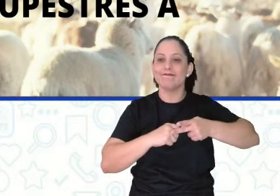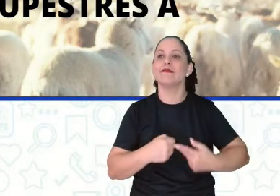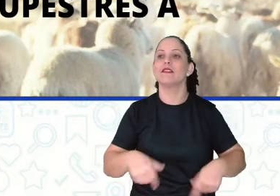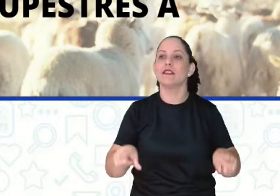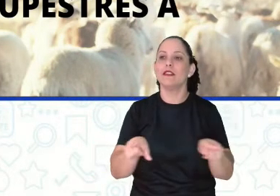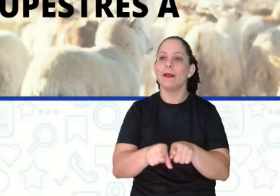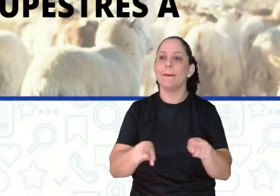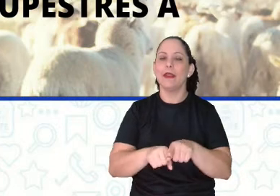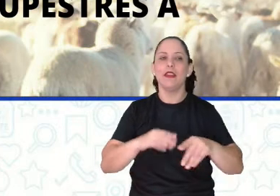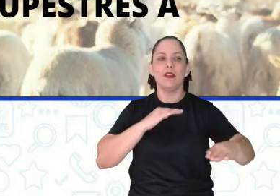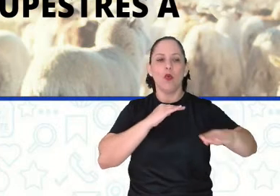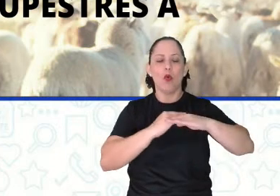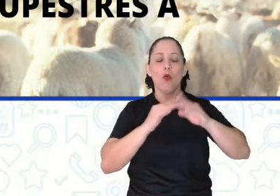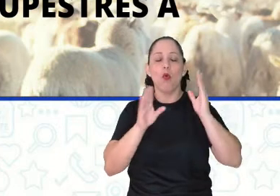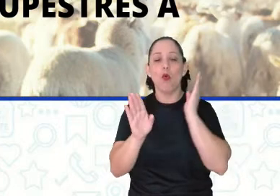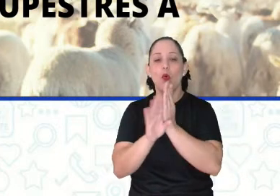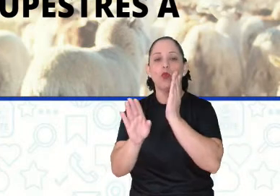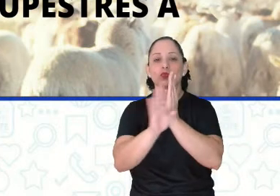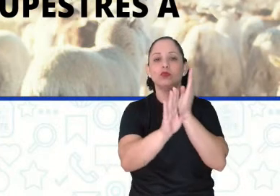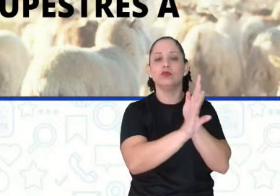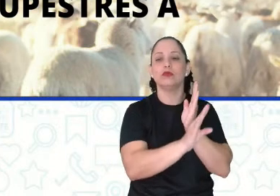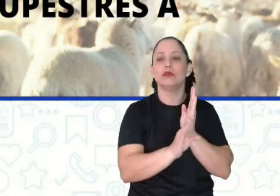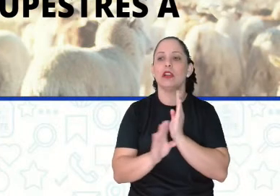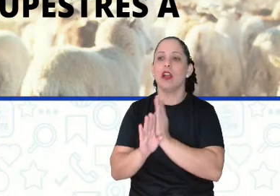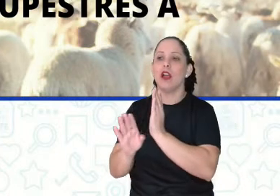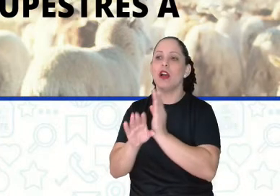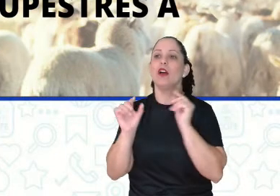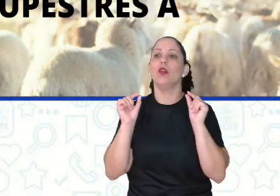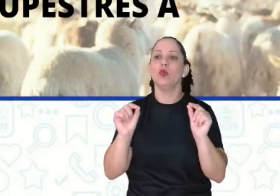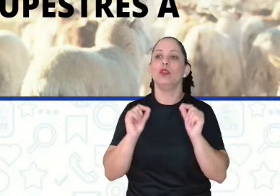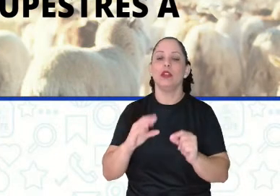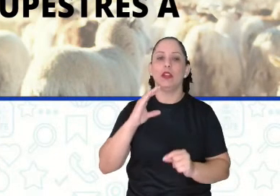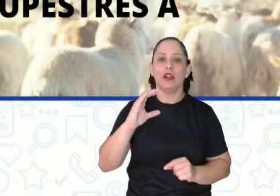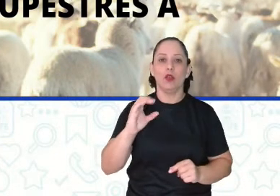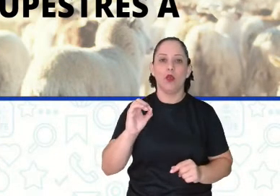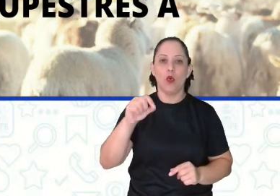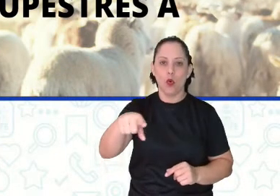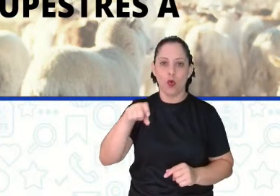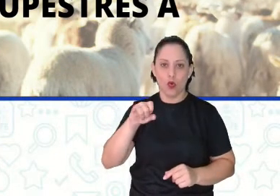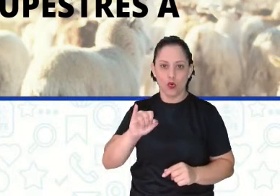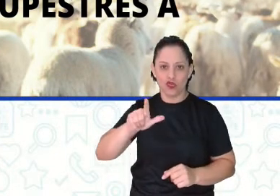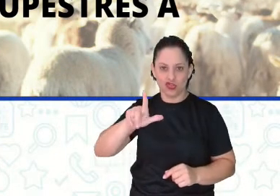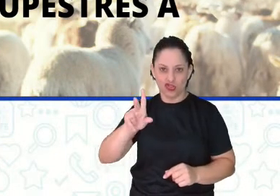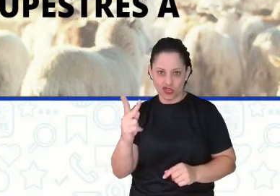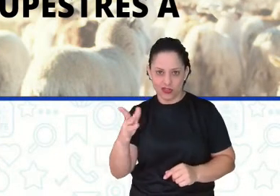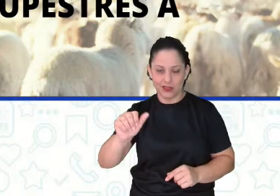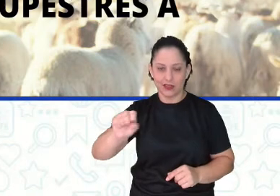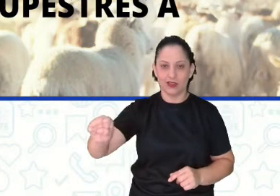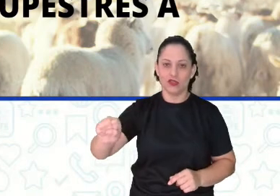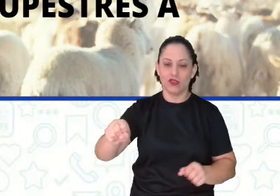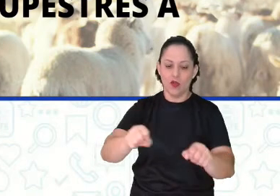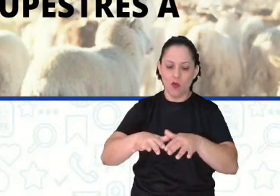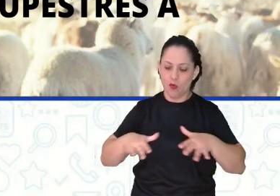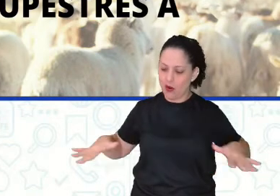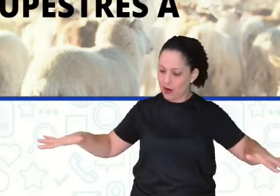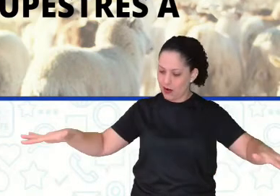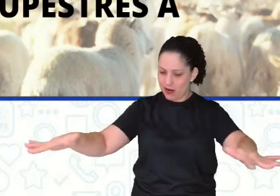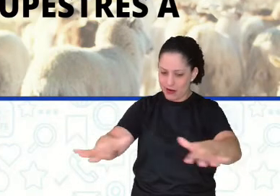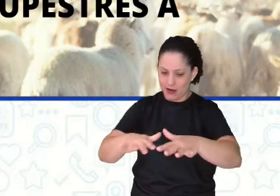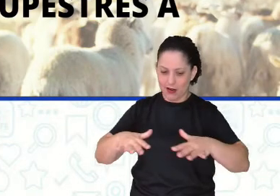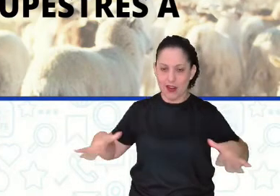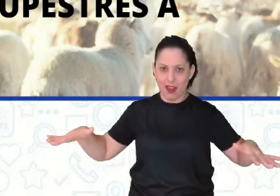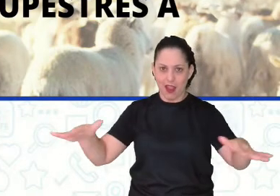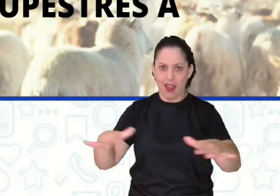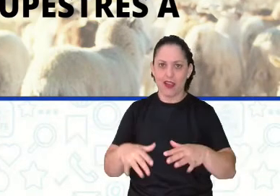encontrar também as coxilhas, que é como se fosse nessa área, né, uma representação